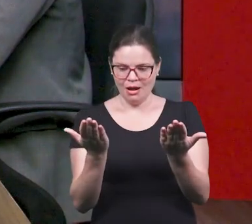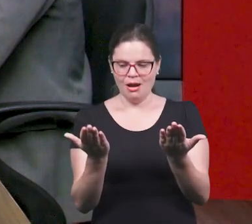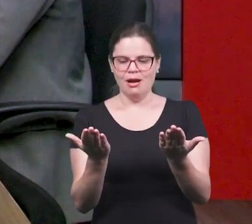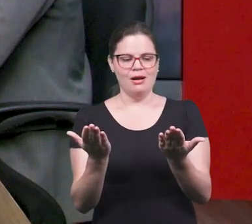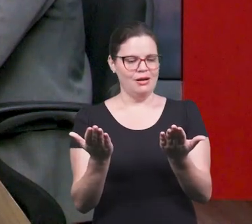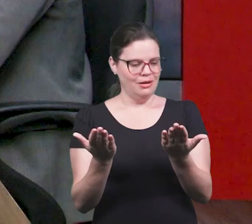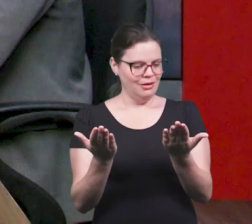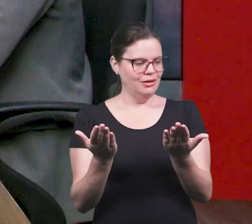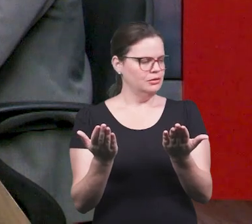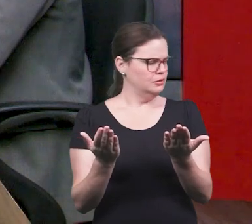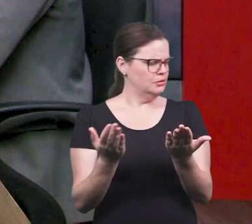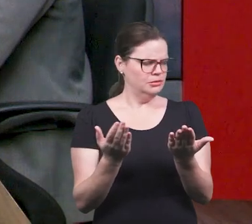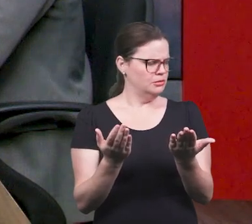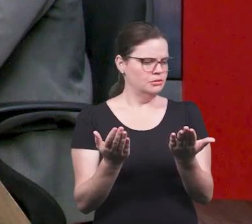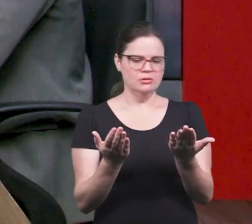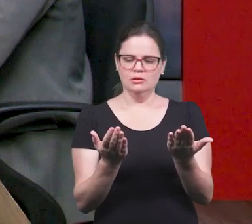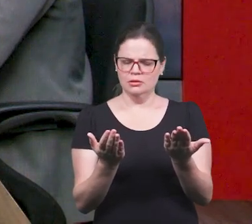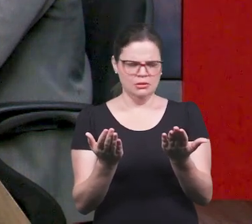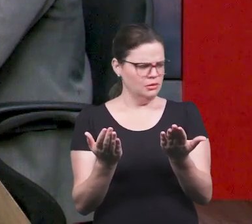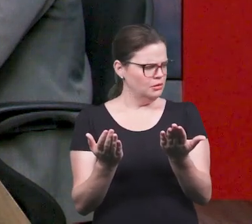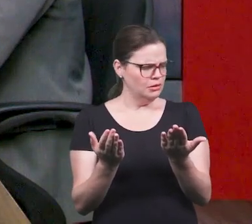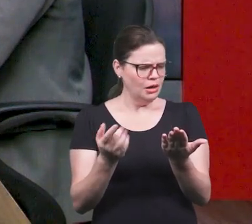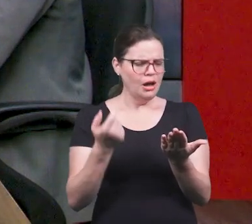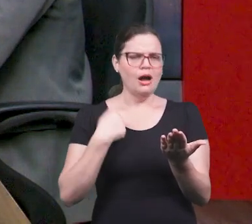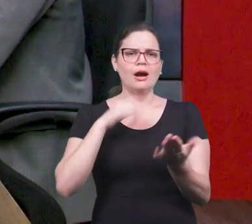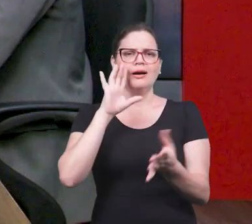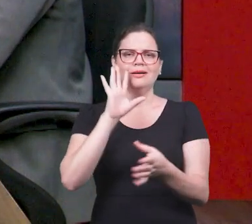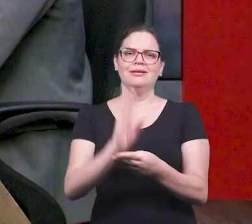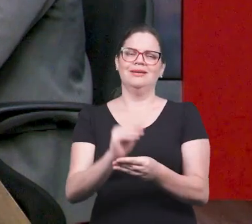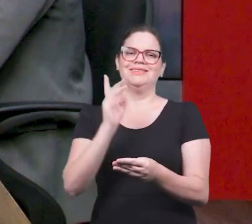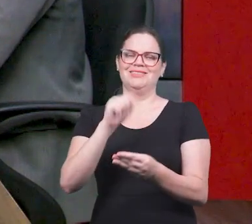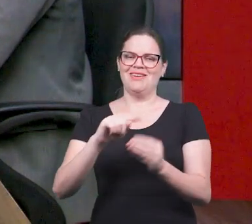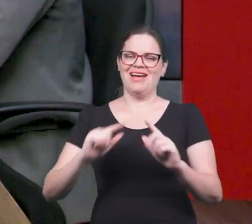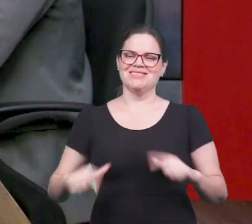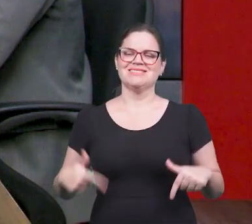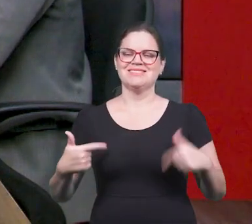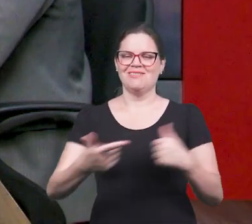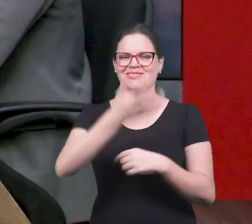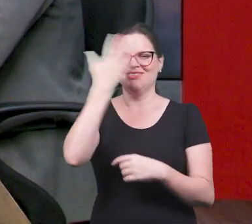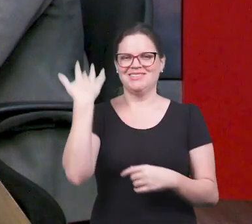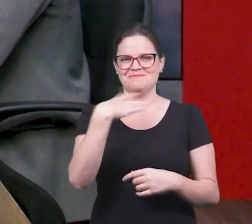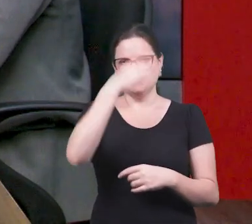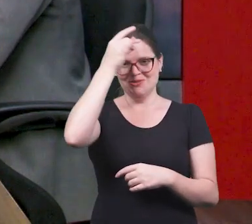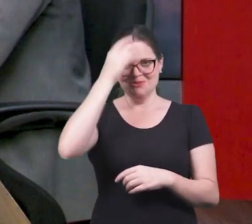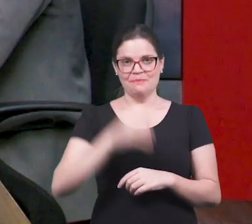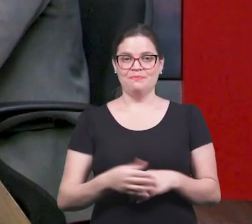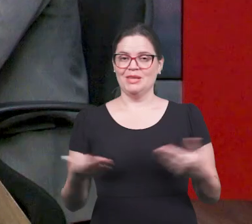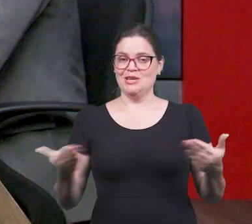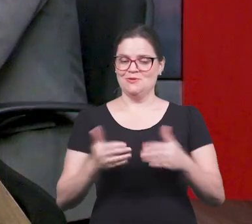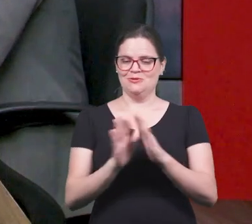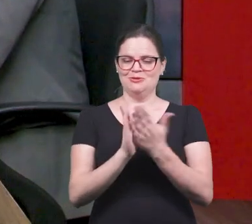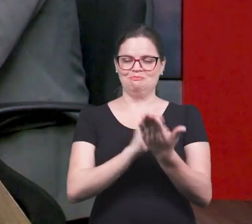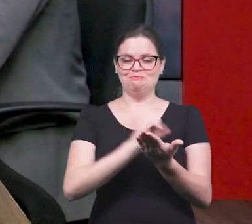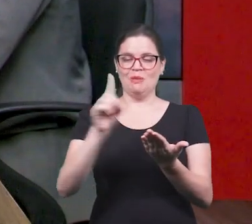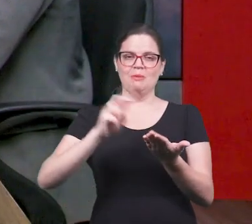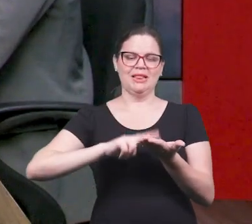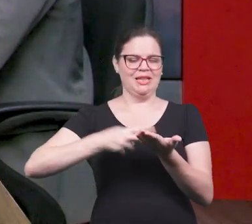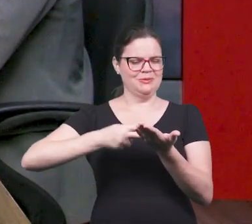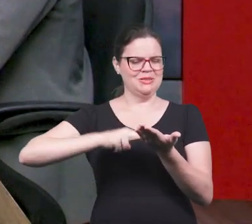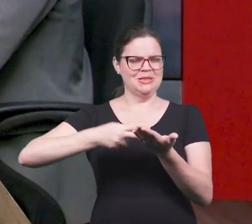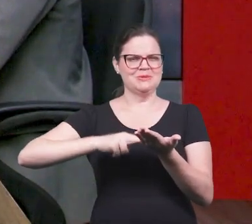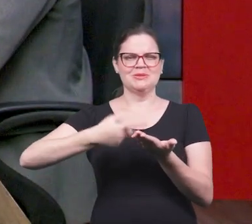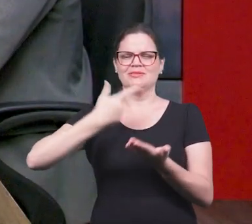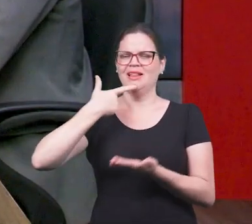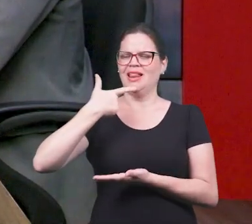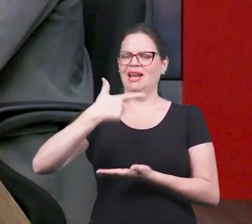tradução da palavra de Deus, hoje a palavra de Deus ela está traduzida em todos os idiomas. E o